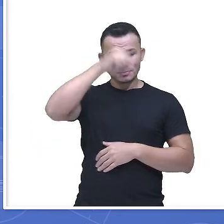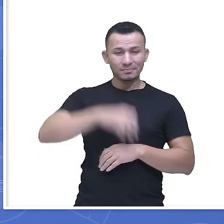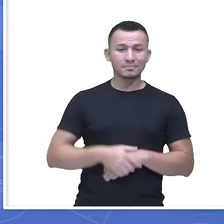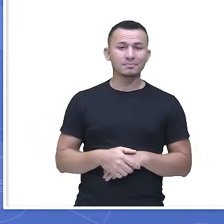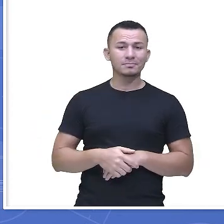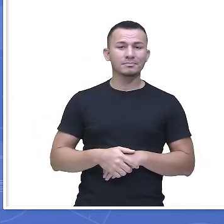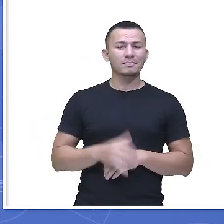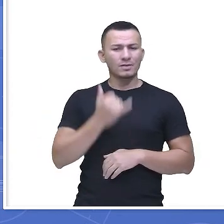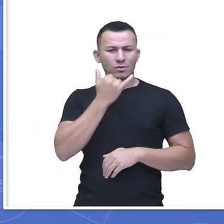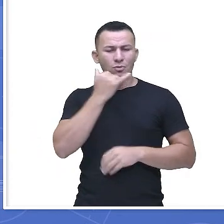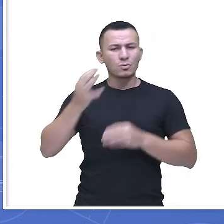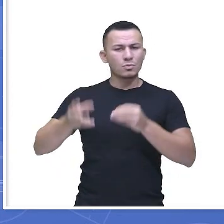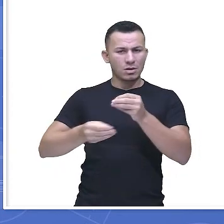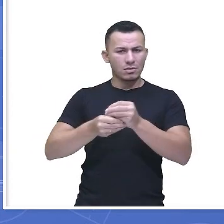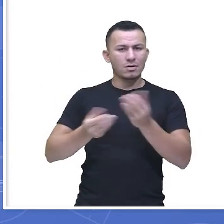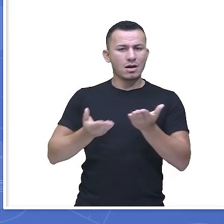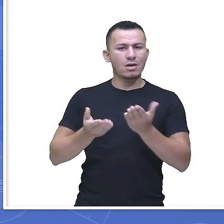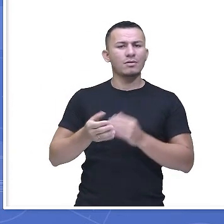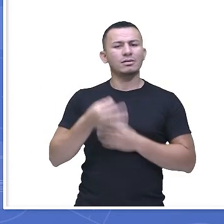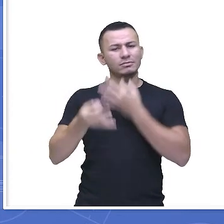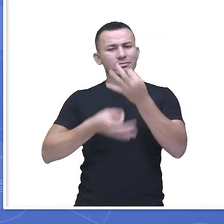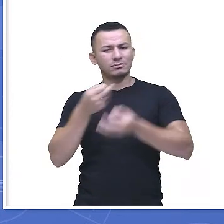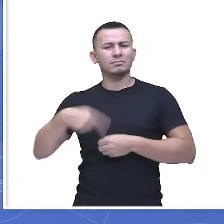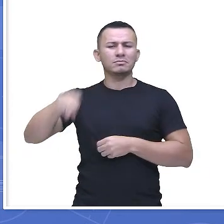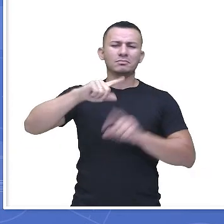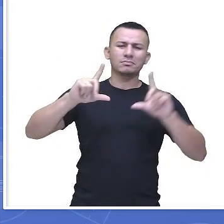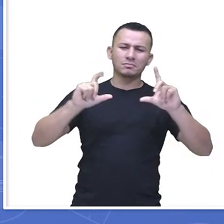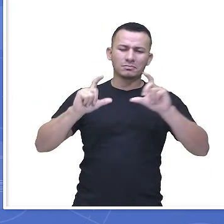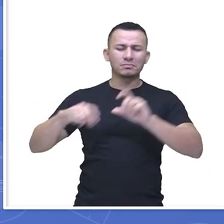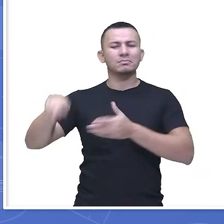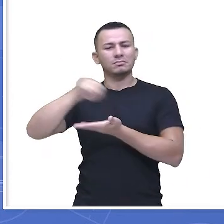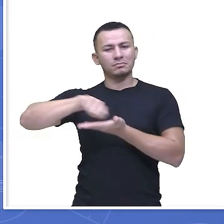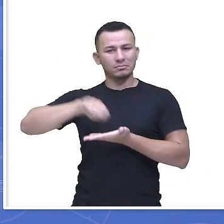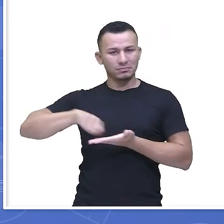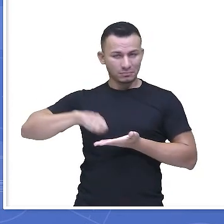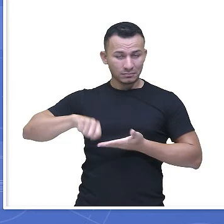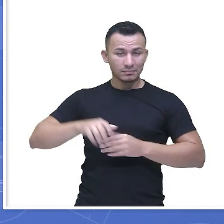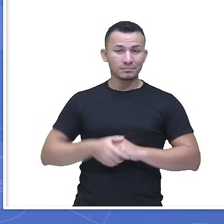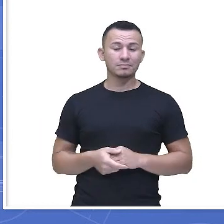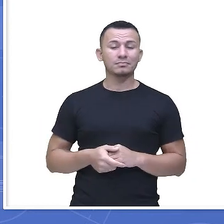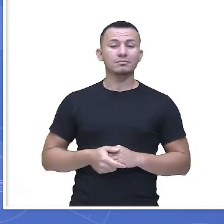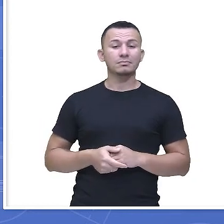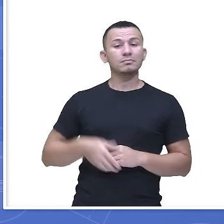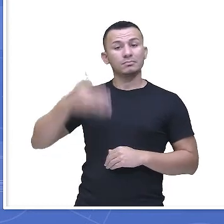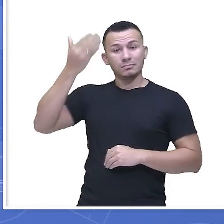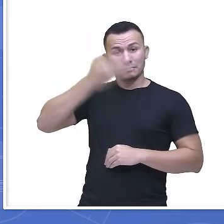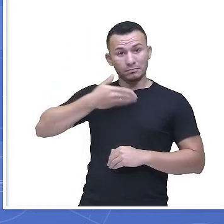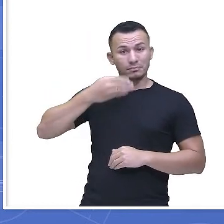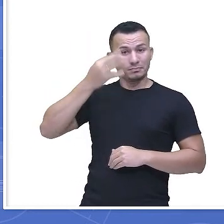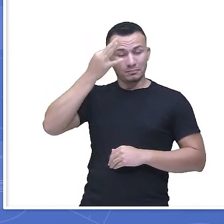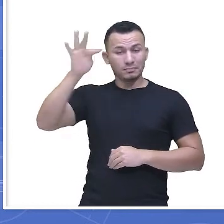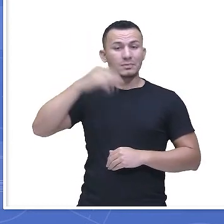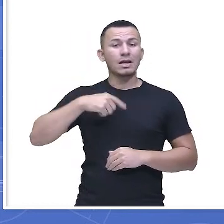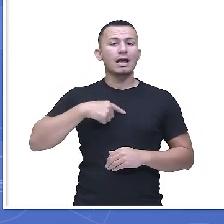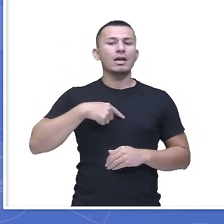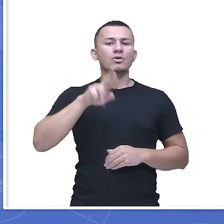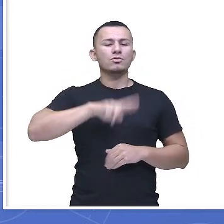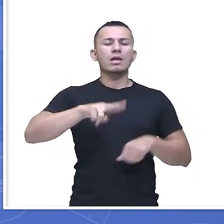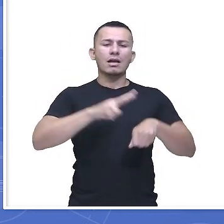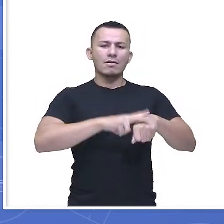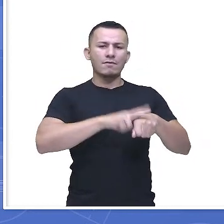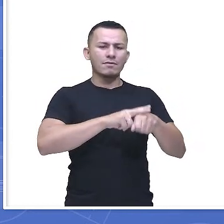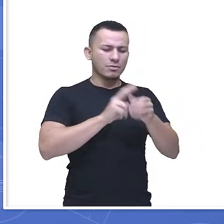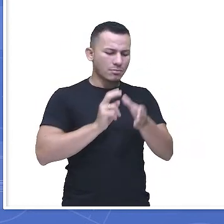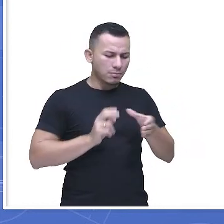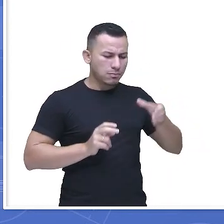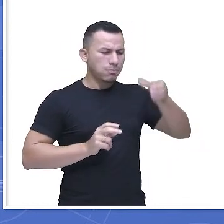Vamos ler o comentário aí para vocês tirarem foto, copiar, entender. Para provar sua teoria, Pasteur utilizou um balão de vidro com gargalo